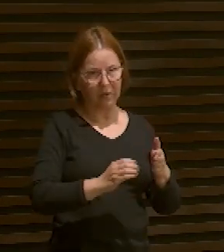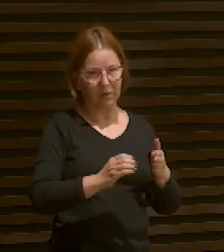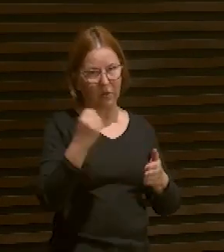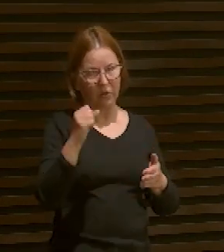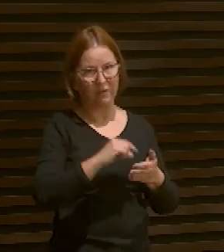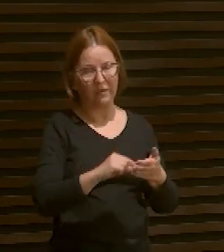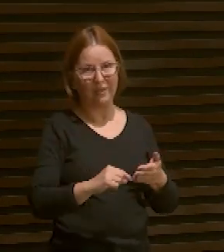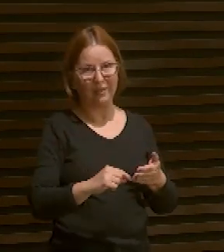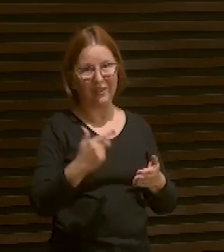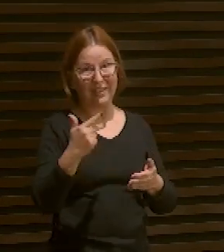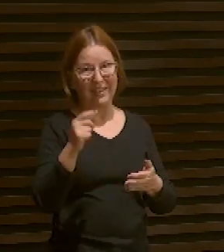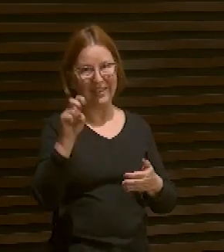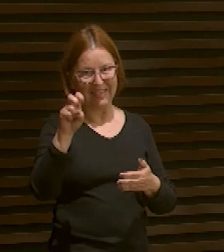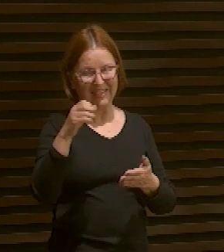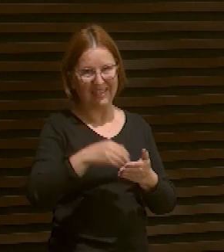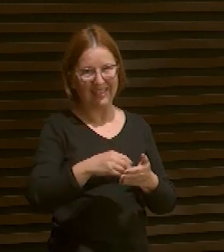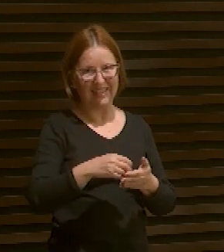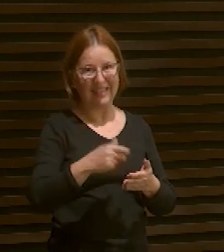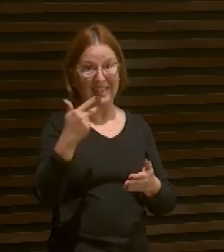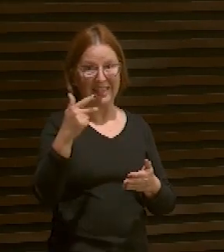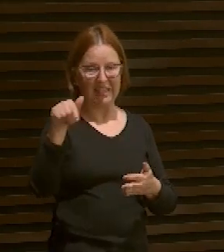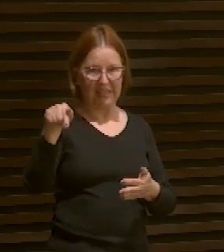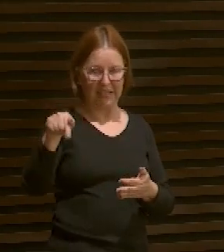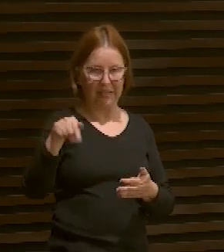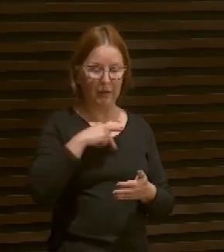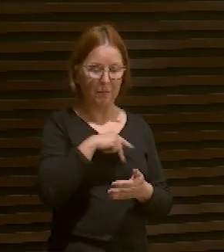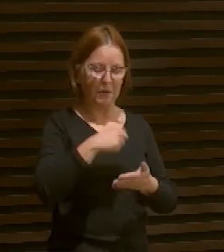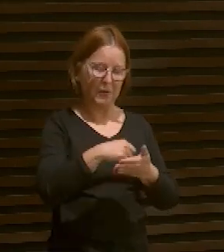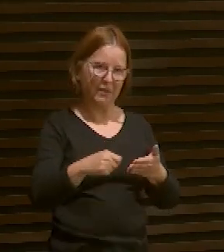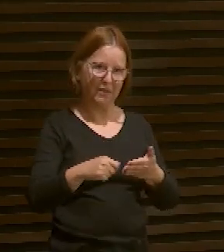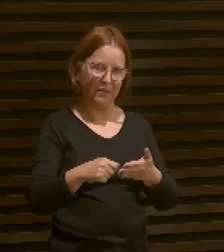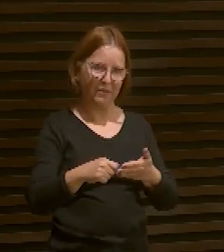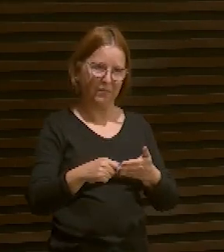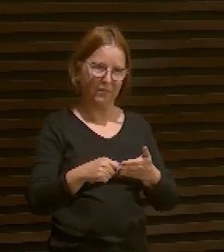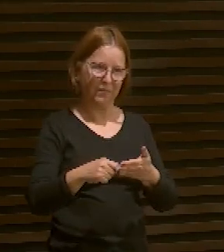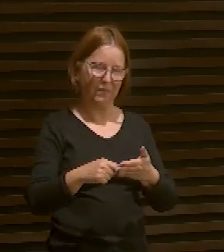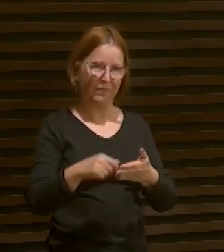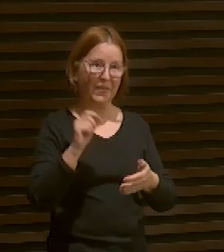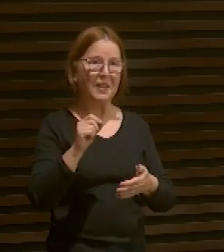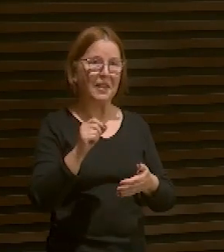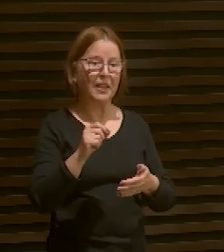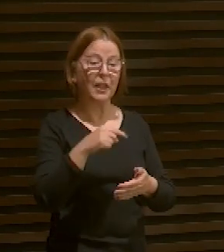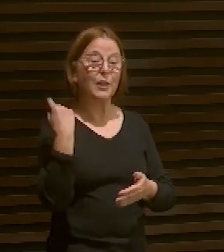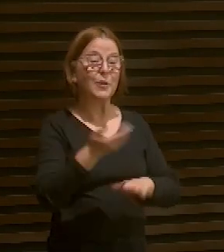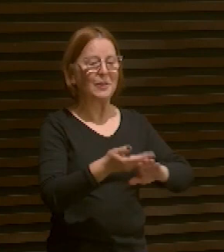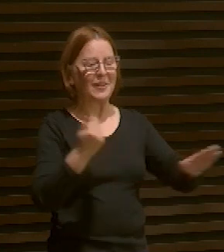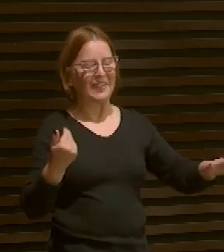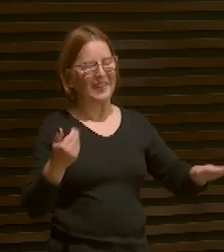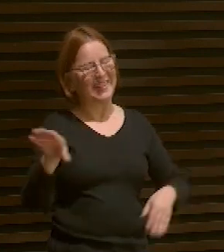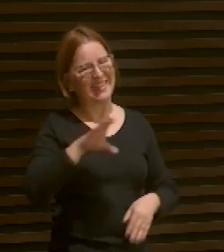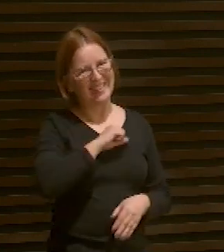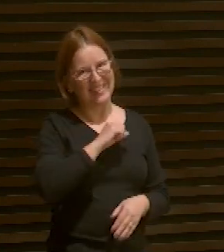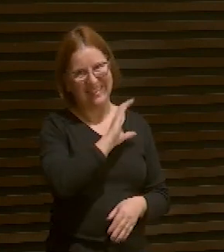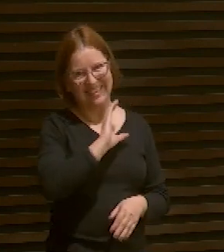a 37. Paulo escreveu assim, olha, quem nos separará do amor de